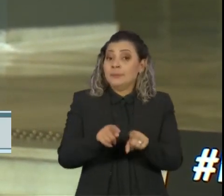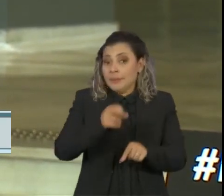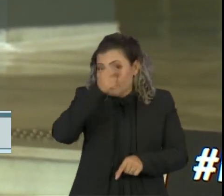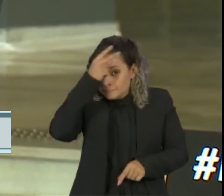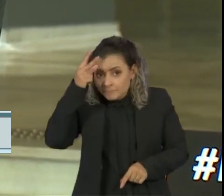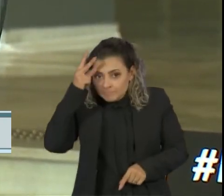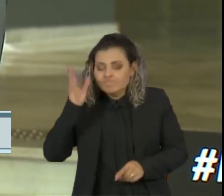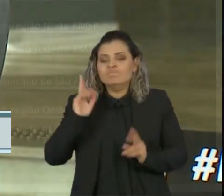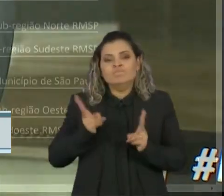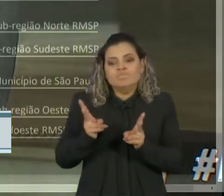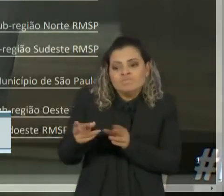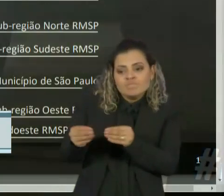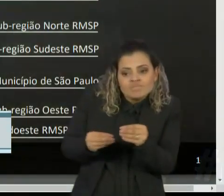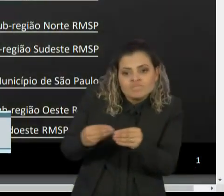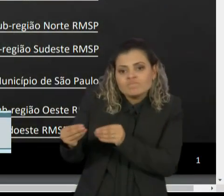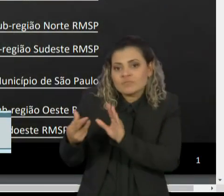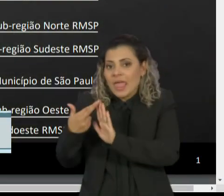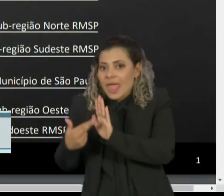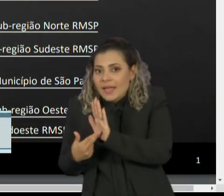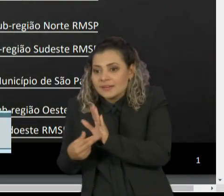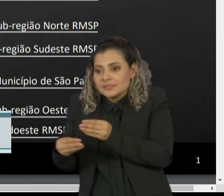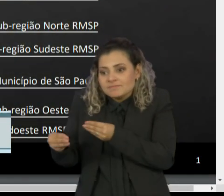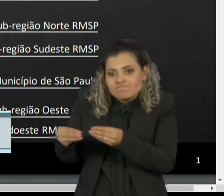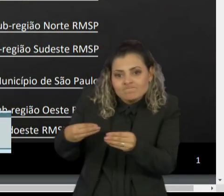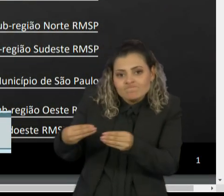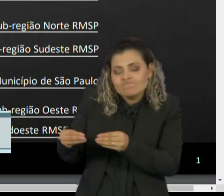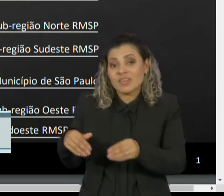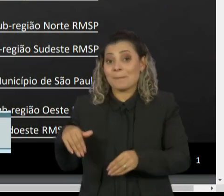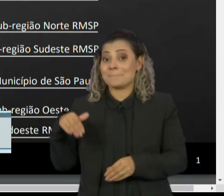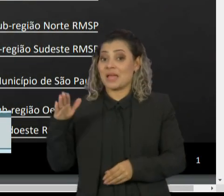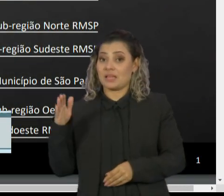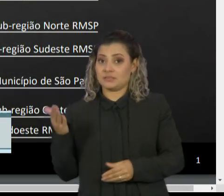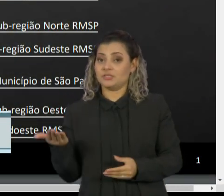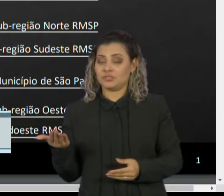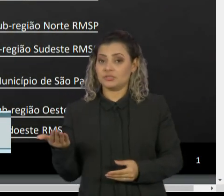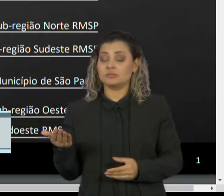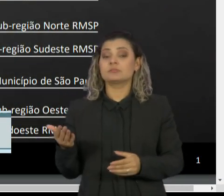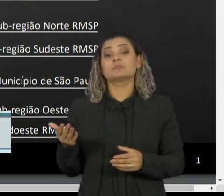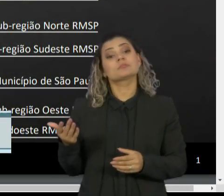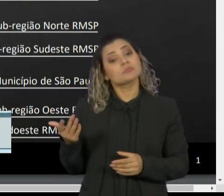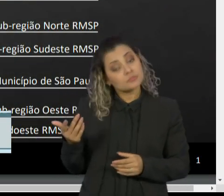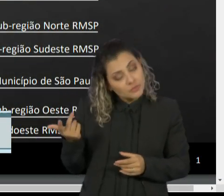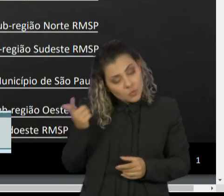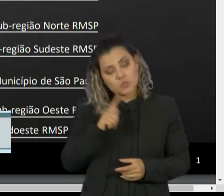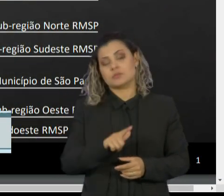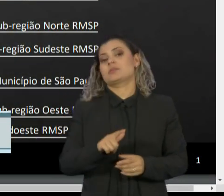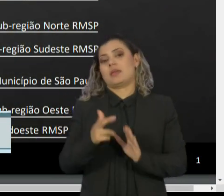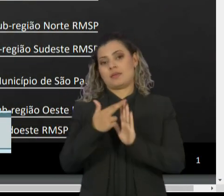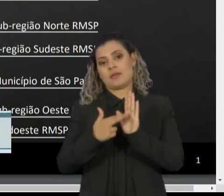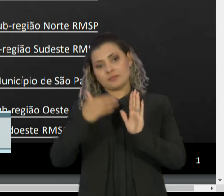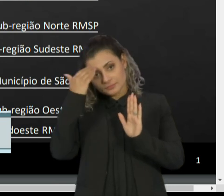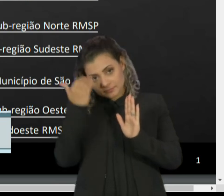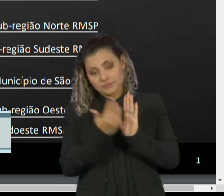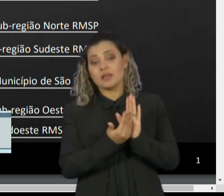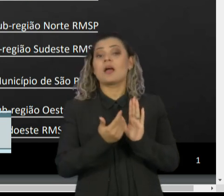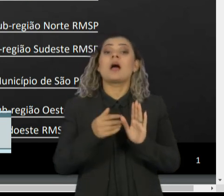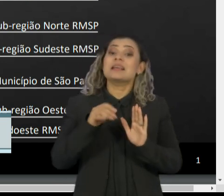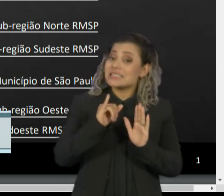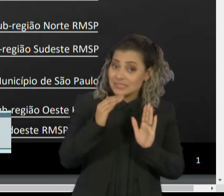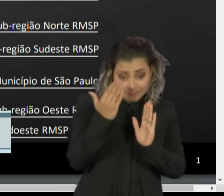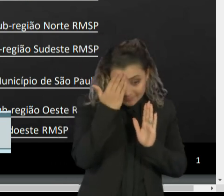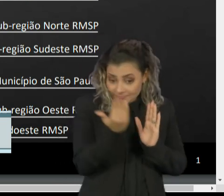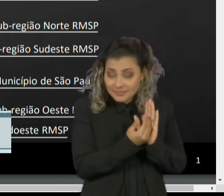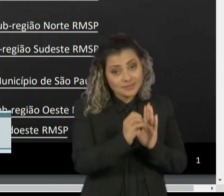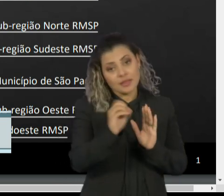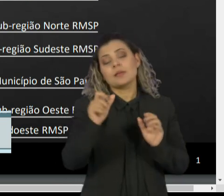que fazem uma flexibilização maior do que o plano indica, acabam tendo também os indicadores piorando, o que